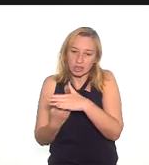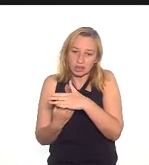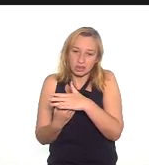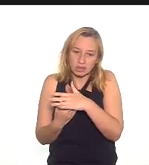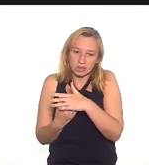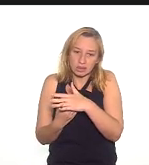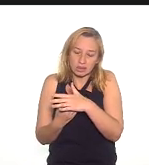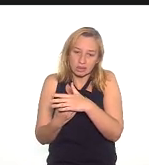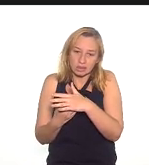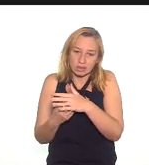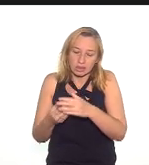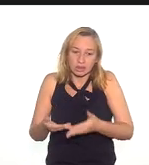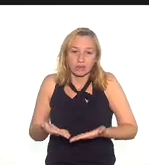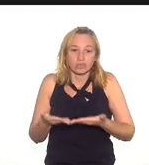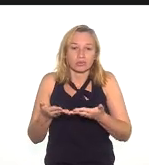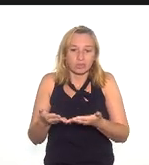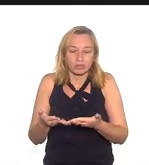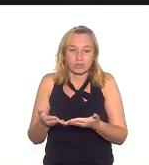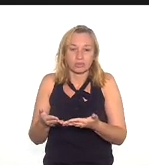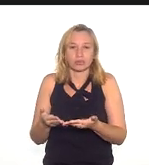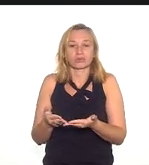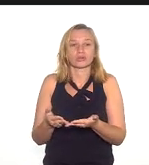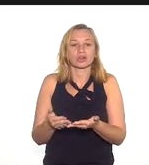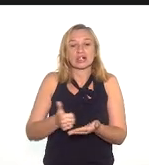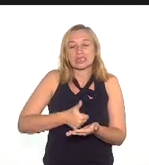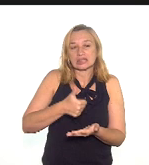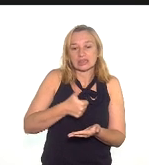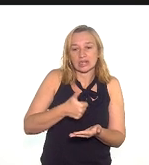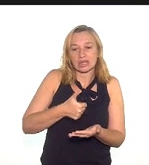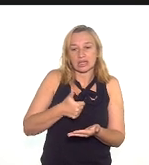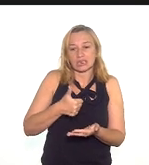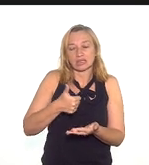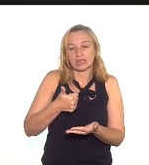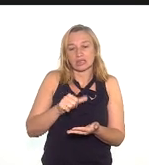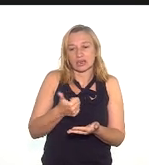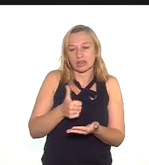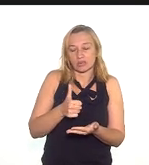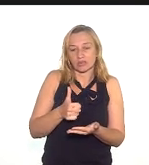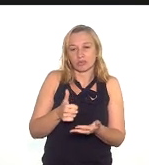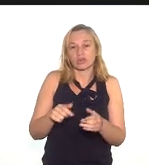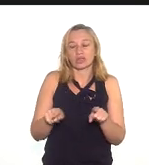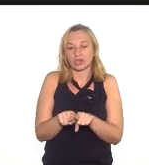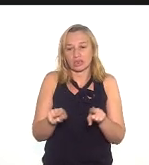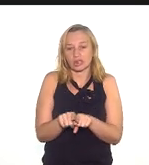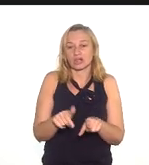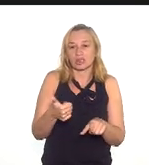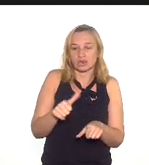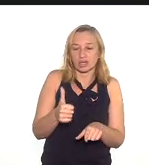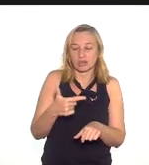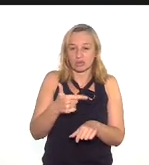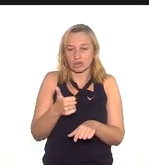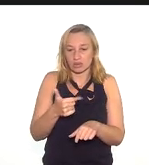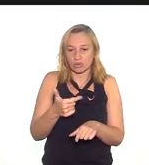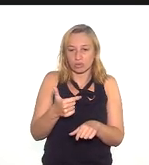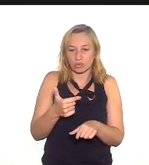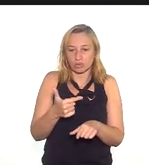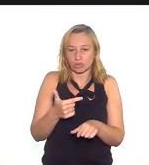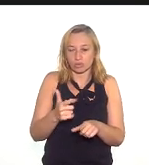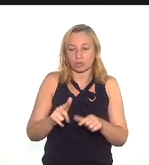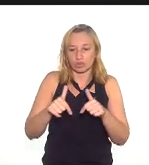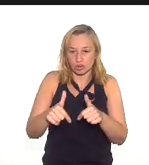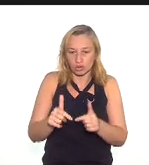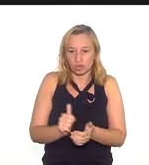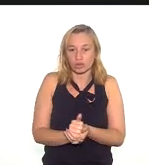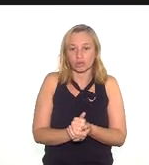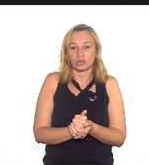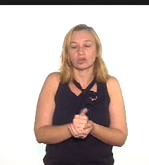fornecedoras na 11ª, 12ª e 13ª rodada de concessão, na primeira rodada